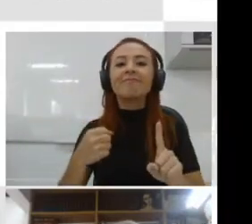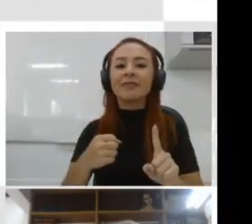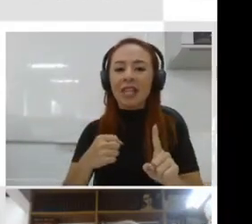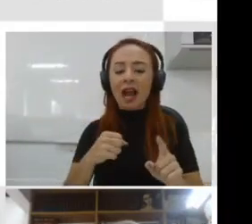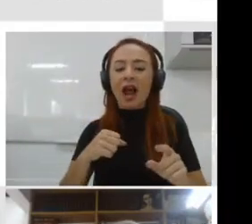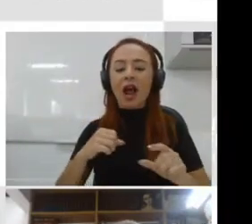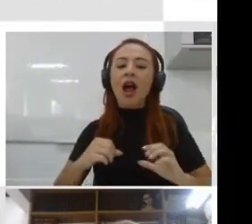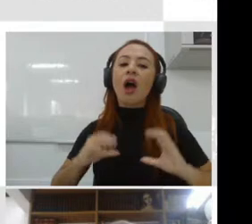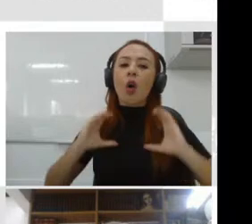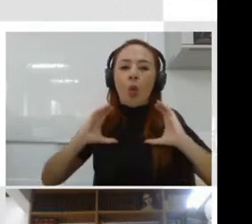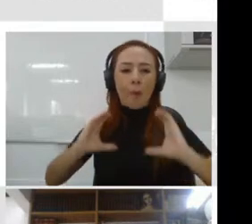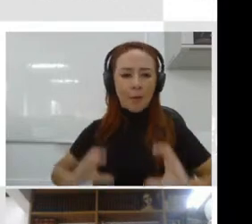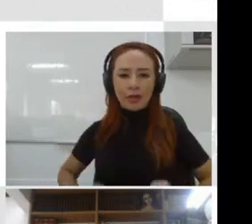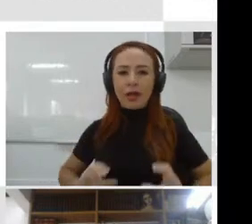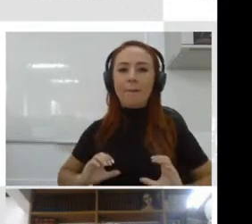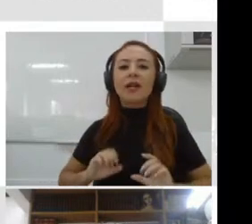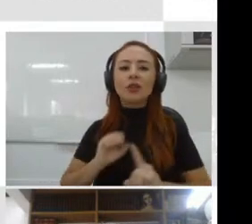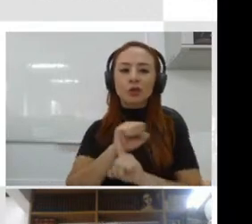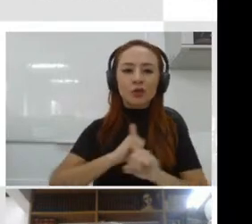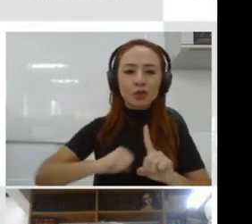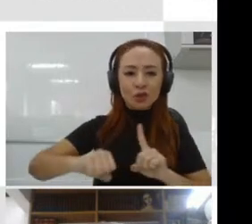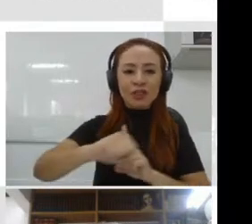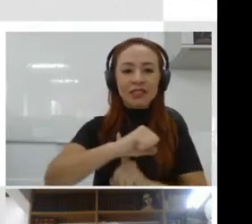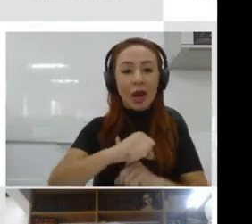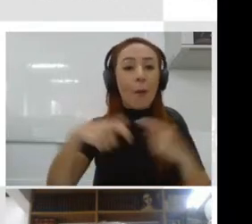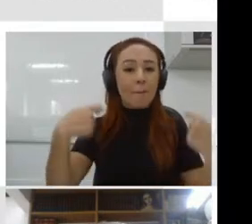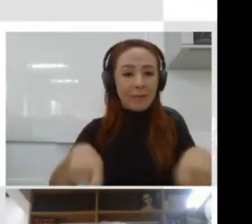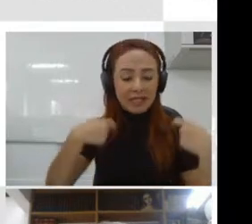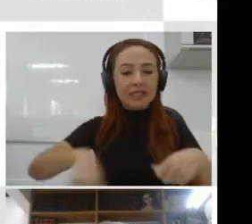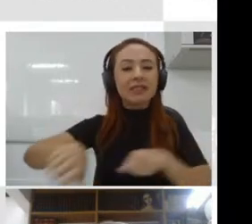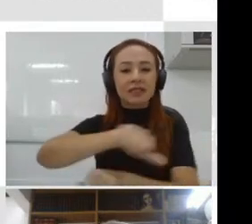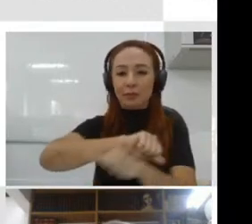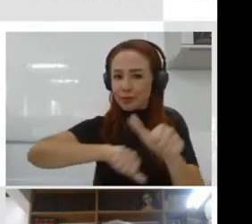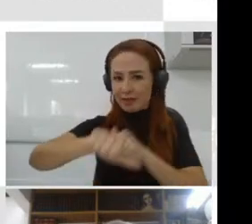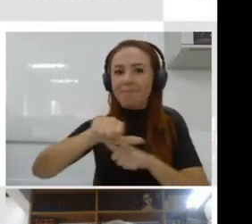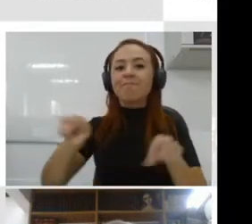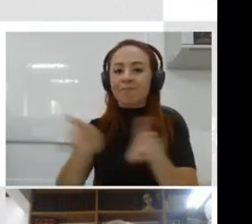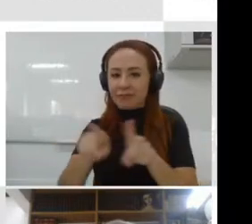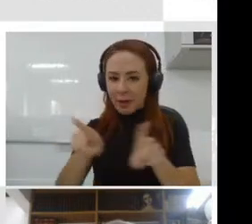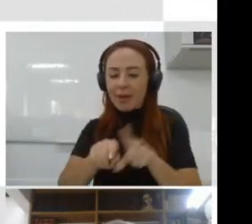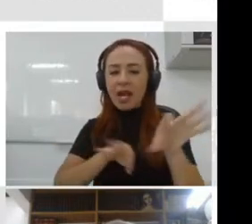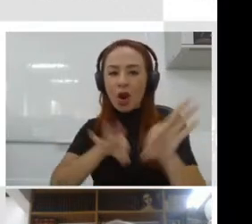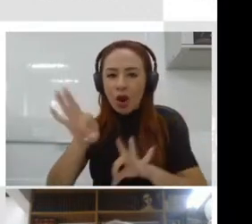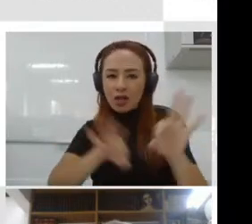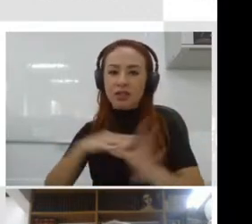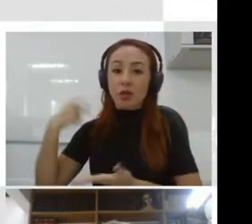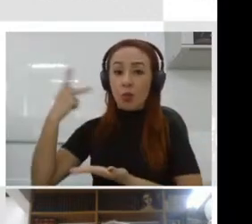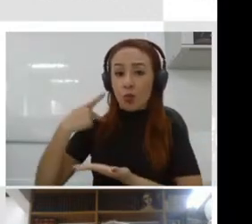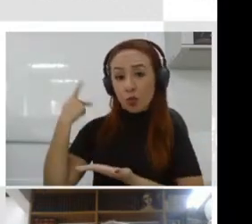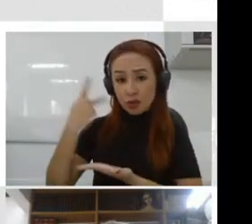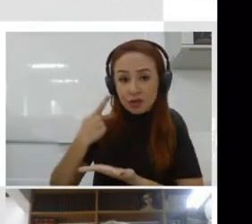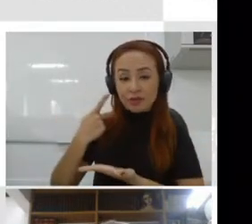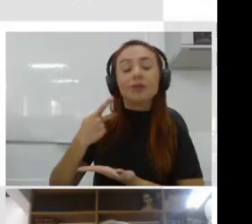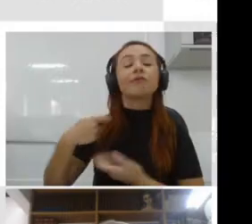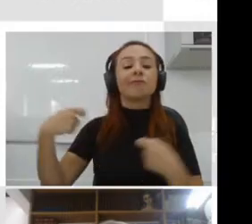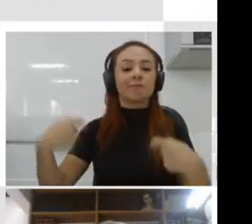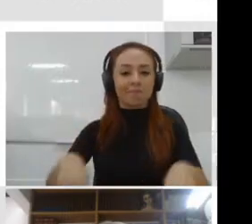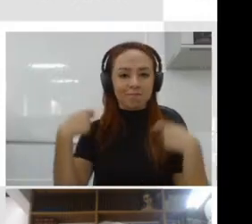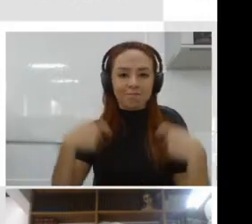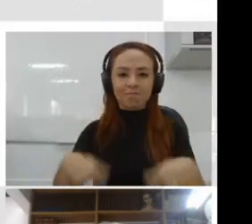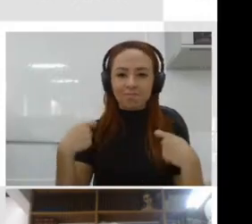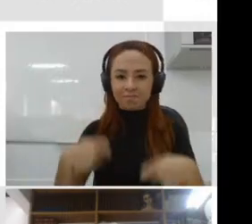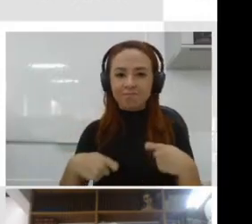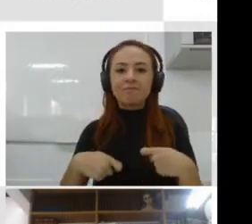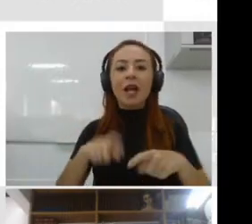social, sobretudo uma nova capacidade de organização política que nós não temos, né? Essas são as taxas de mudança em porcentagem das emissões de carbono por ano